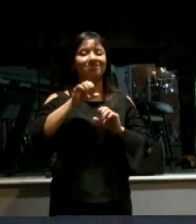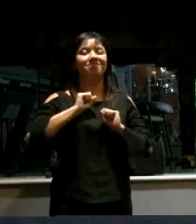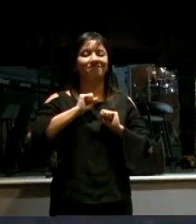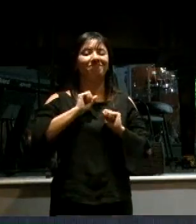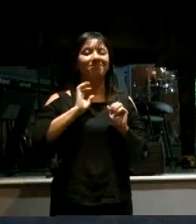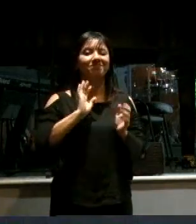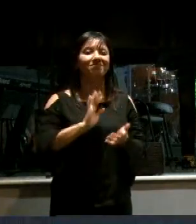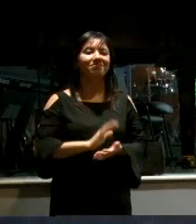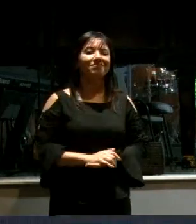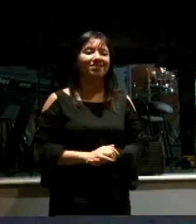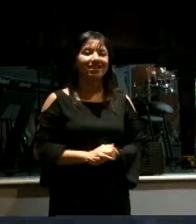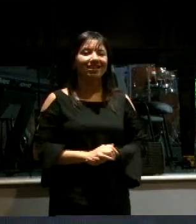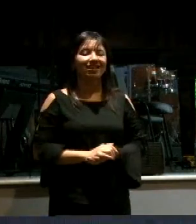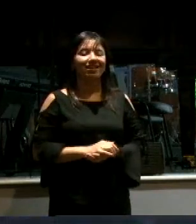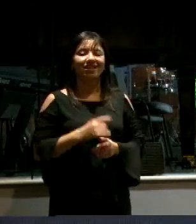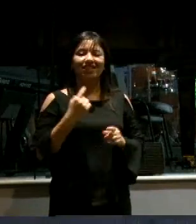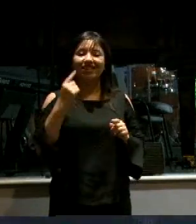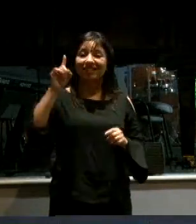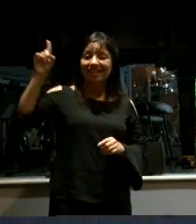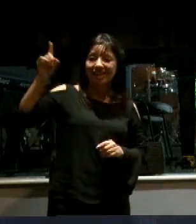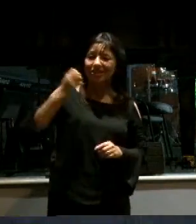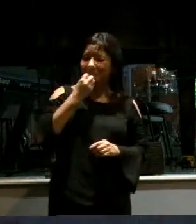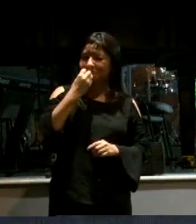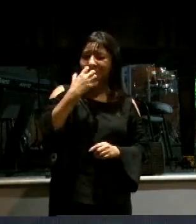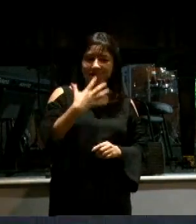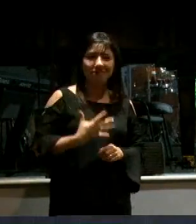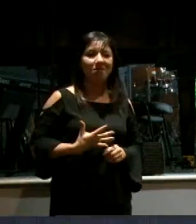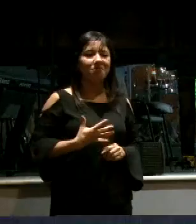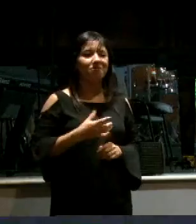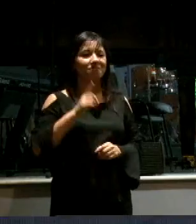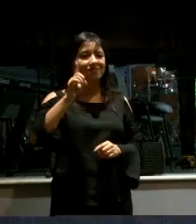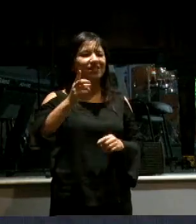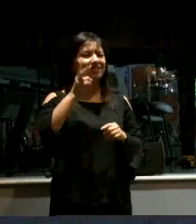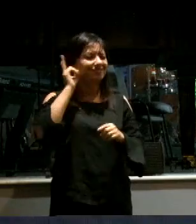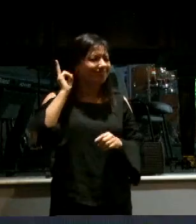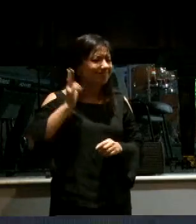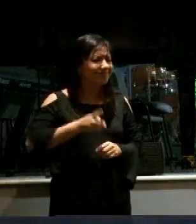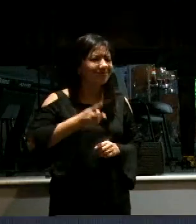Deus sempre ouve oração.